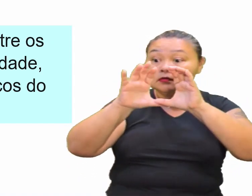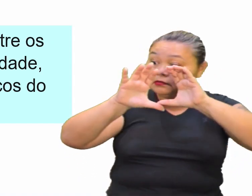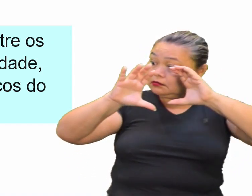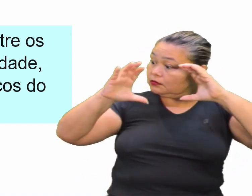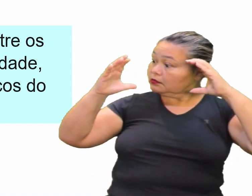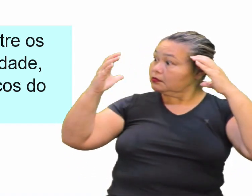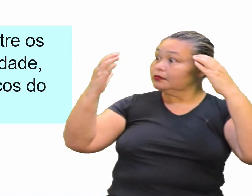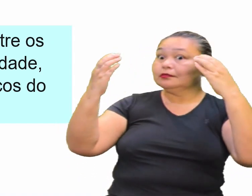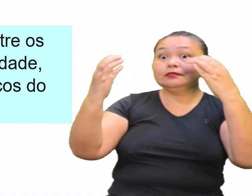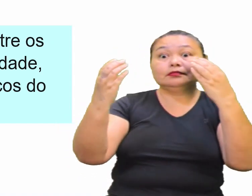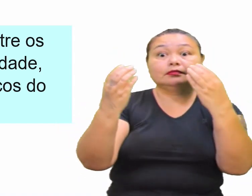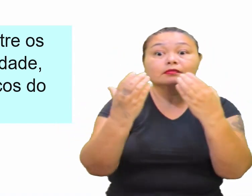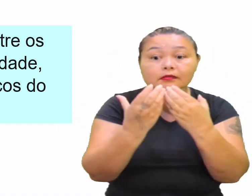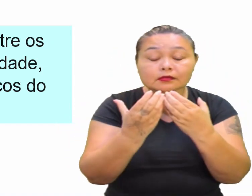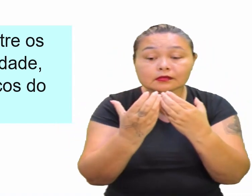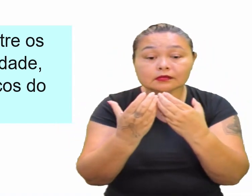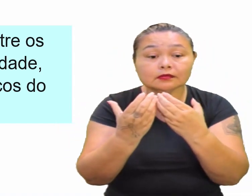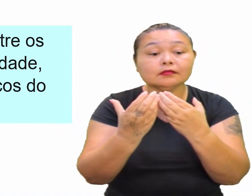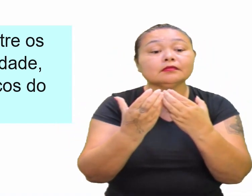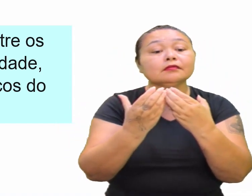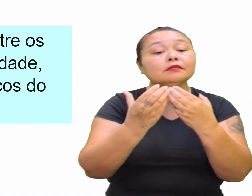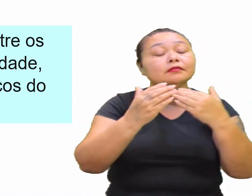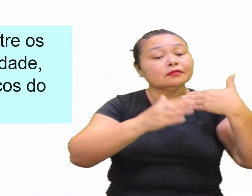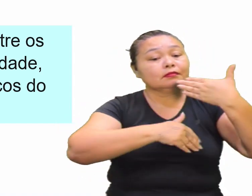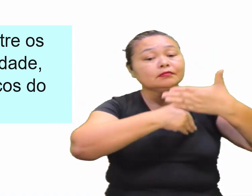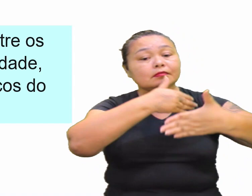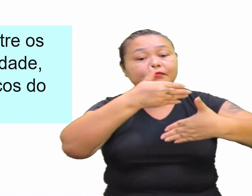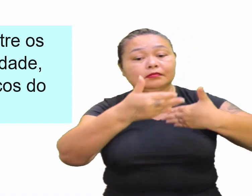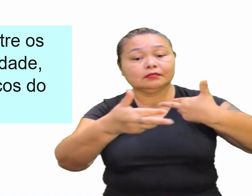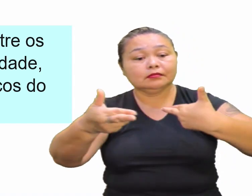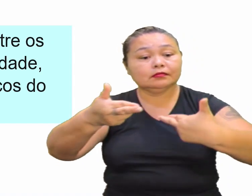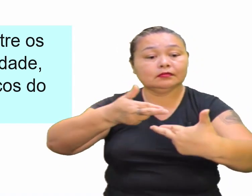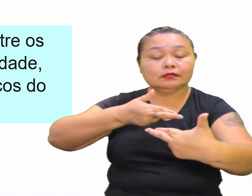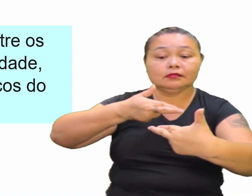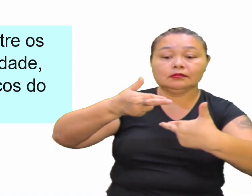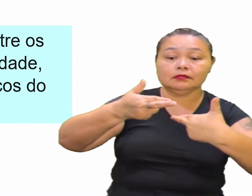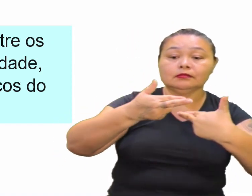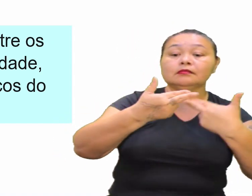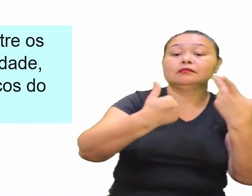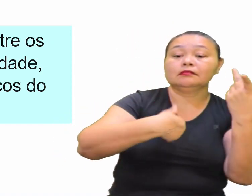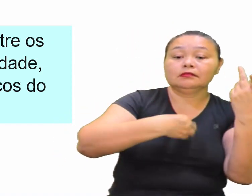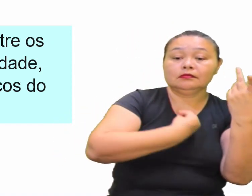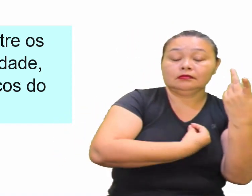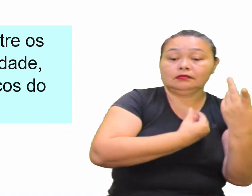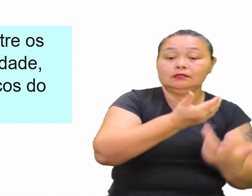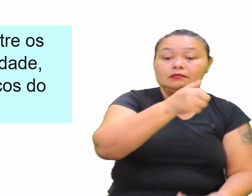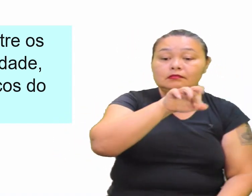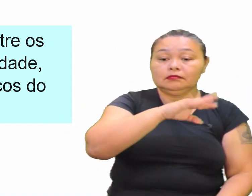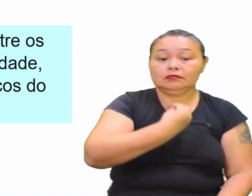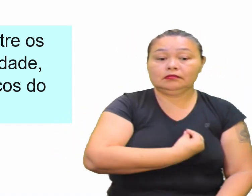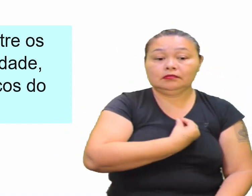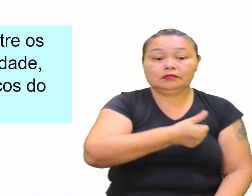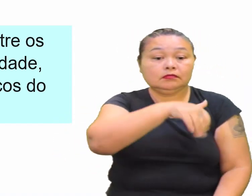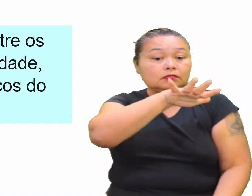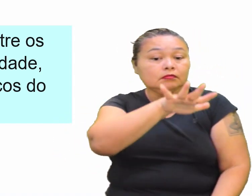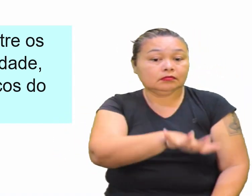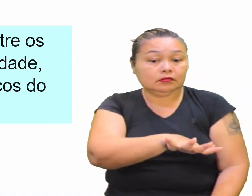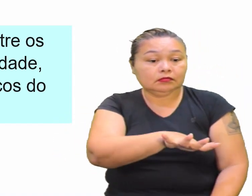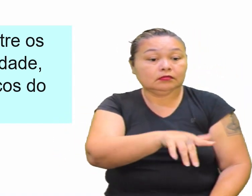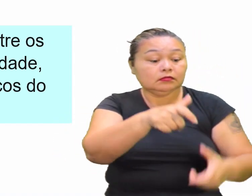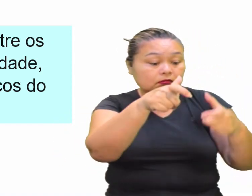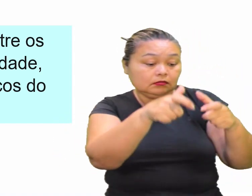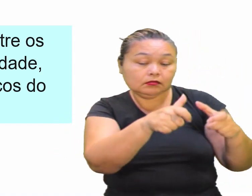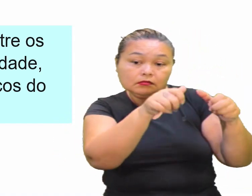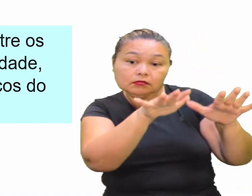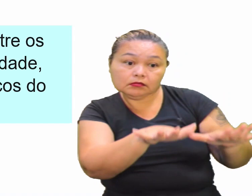comunidade, né? Esse processo envolve tanto a relação entre os seres vivos que estão se fixando na